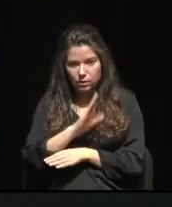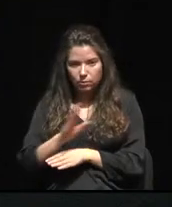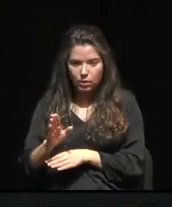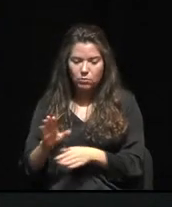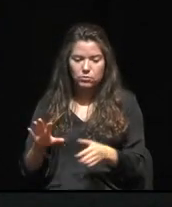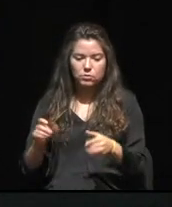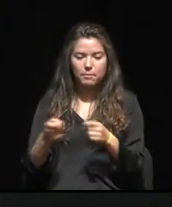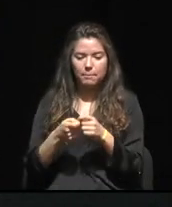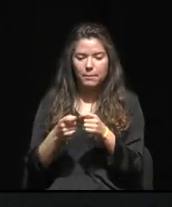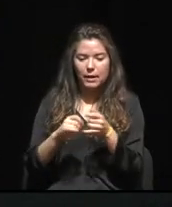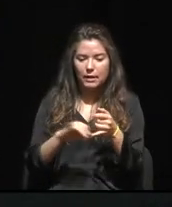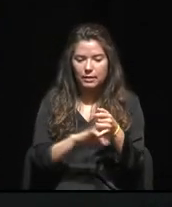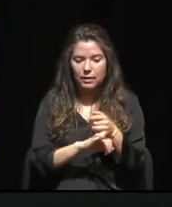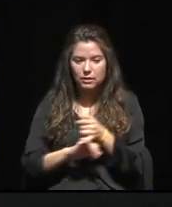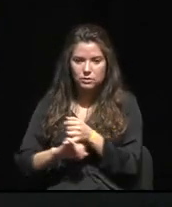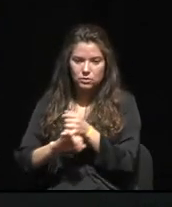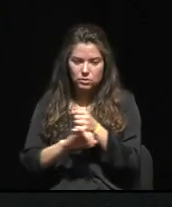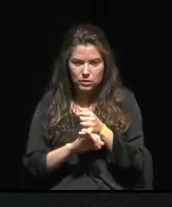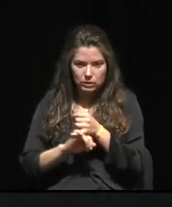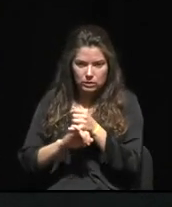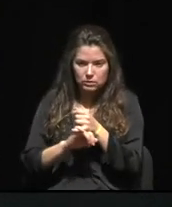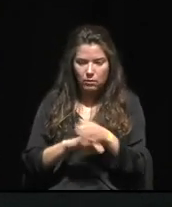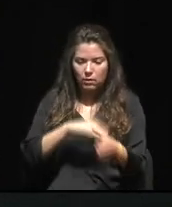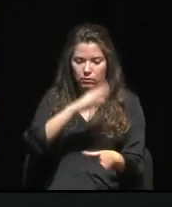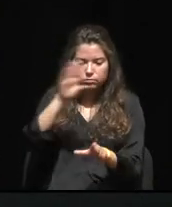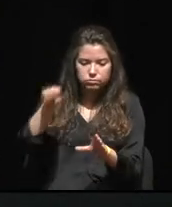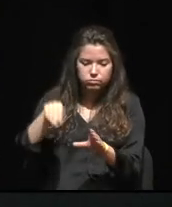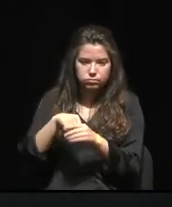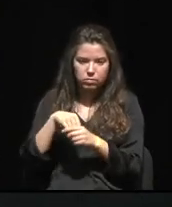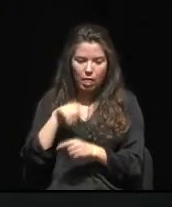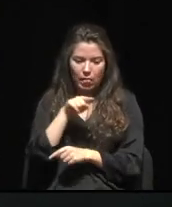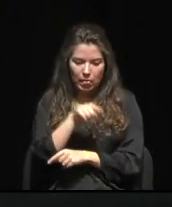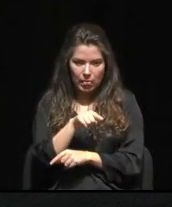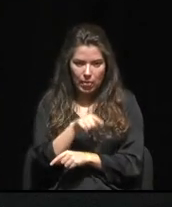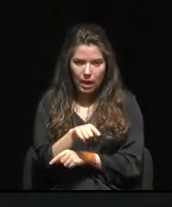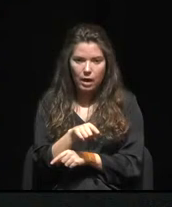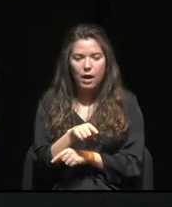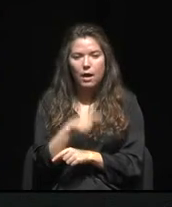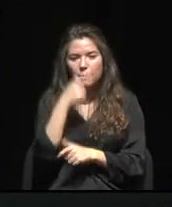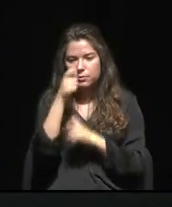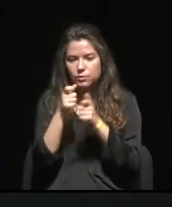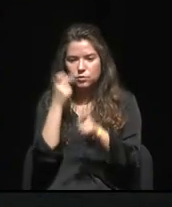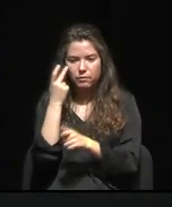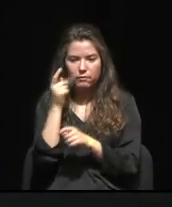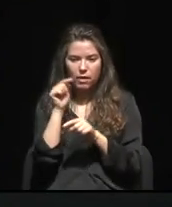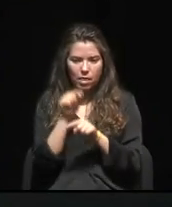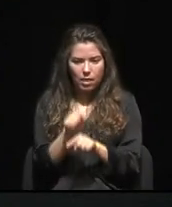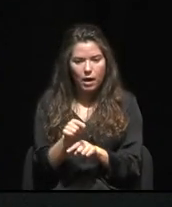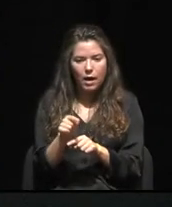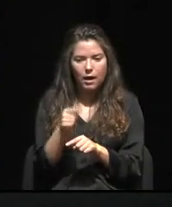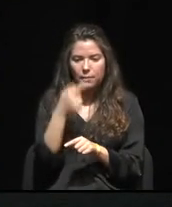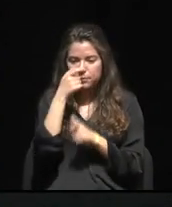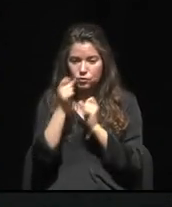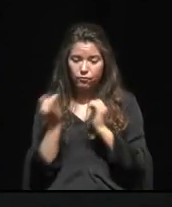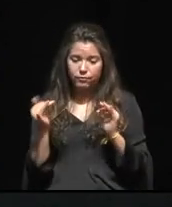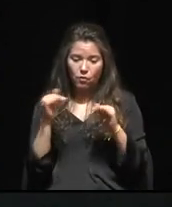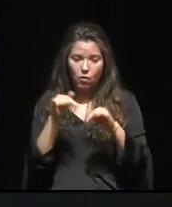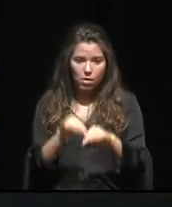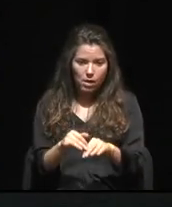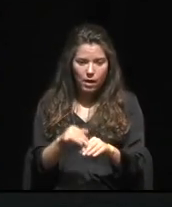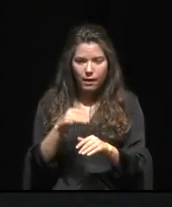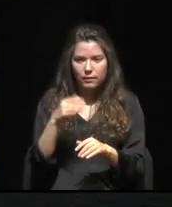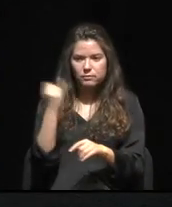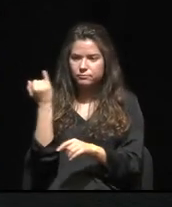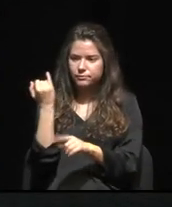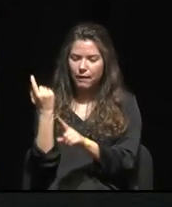das associações que T maior envolvimento no local moradores utilizadores várias